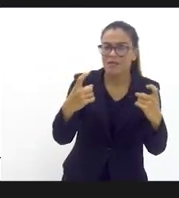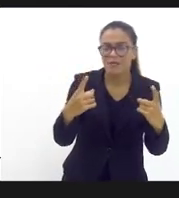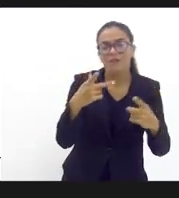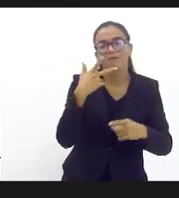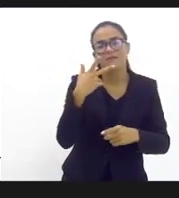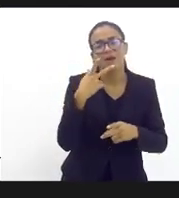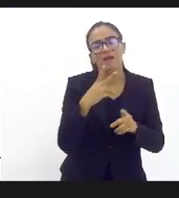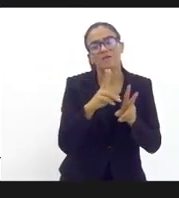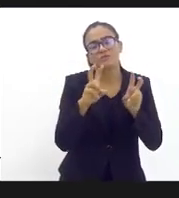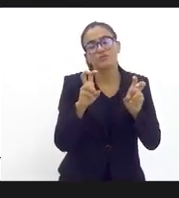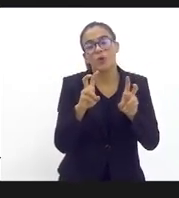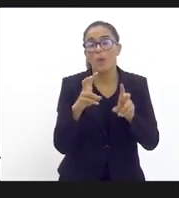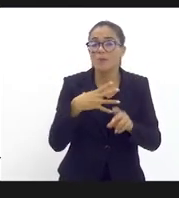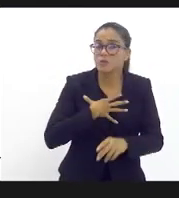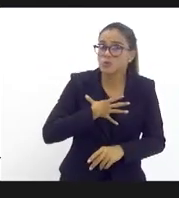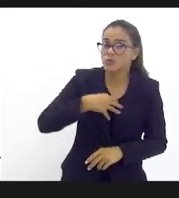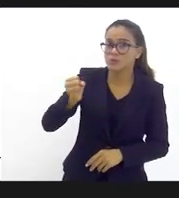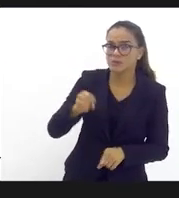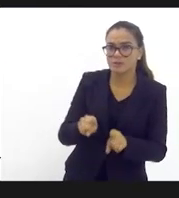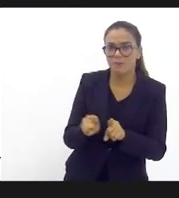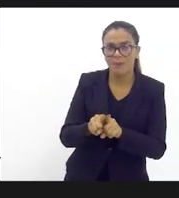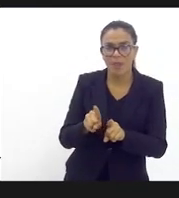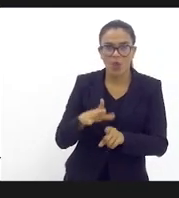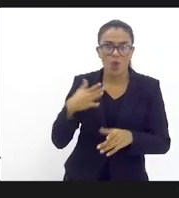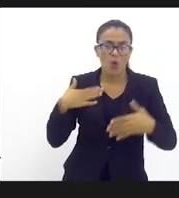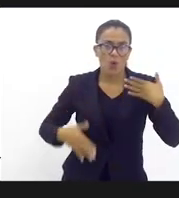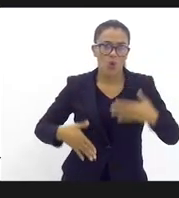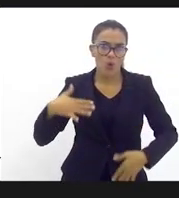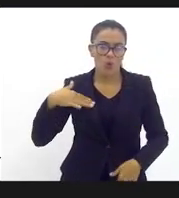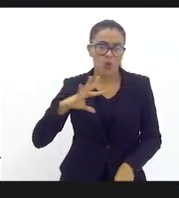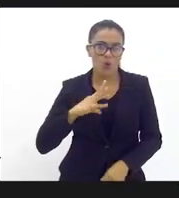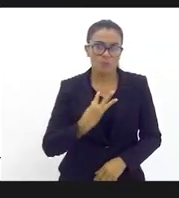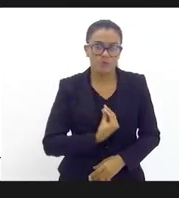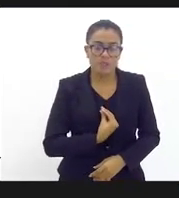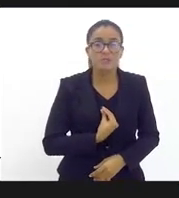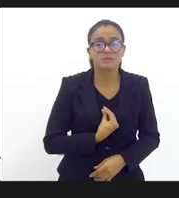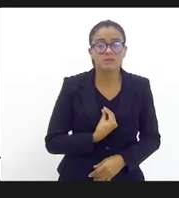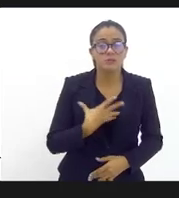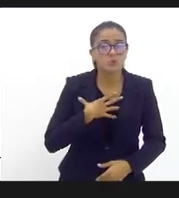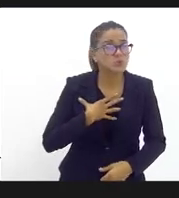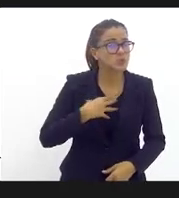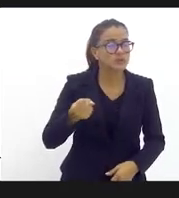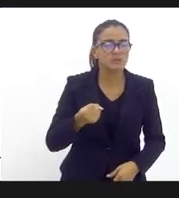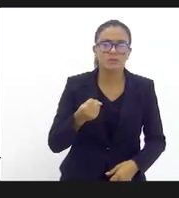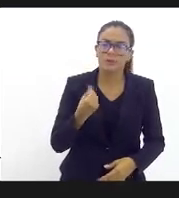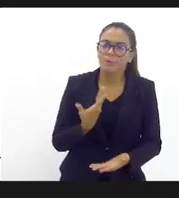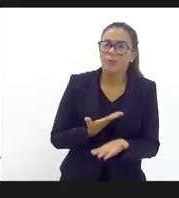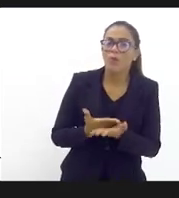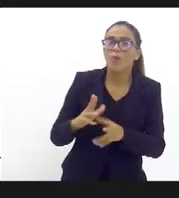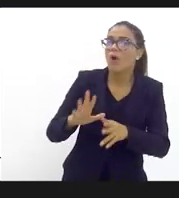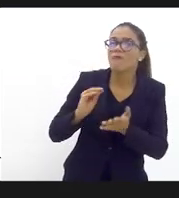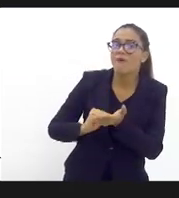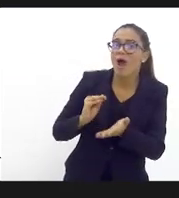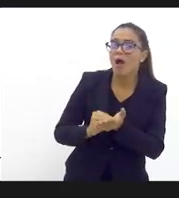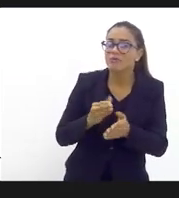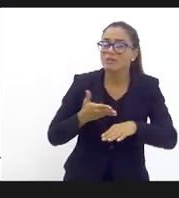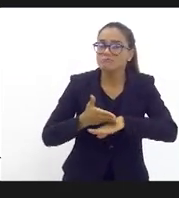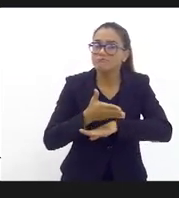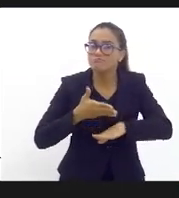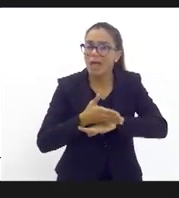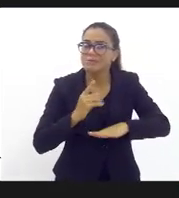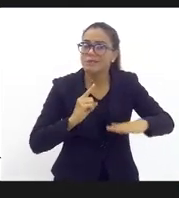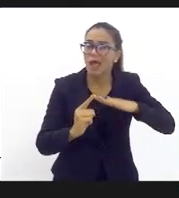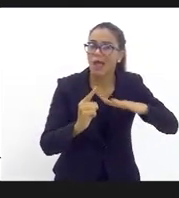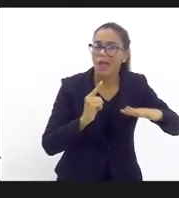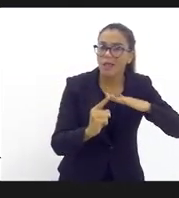sobre suicídios de corpos transmasculinos, a gente fala de suicídios que vêm a partir das nossas faltas de acesso. Então, se a